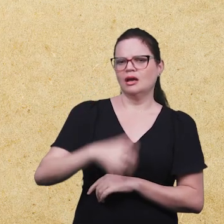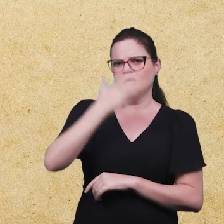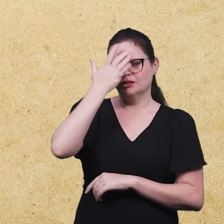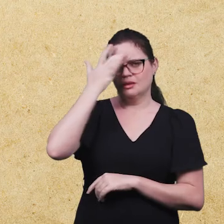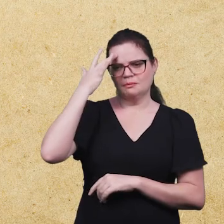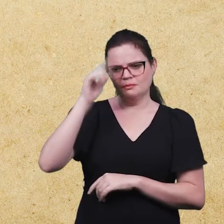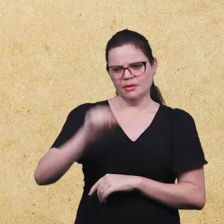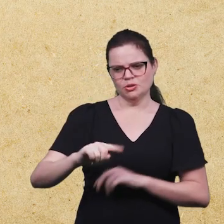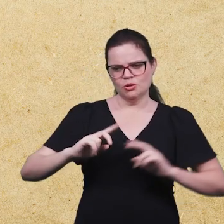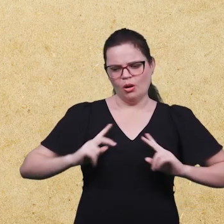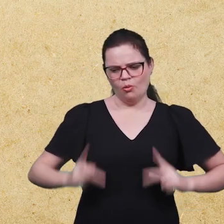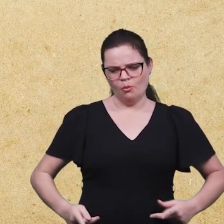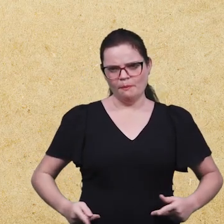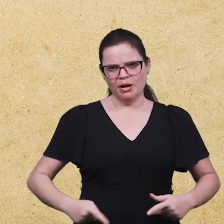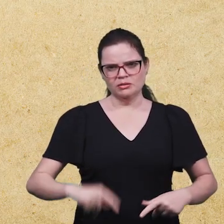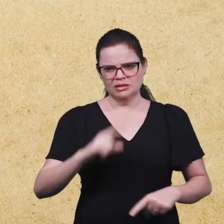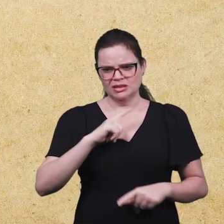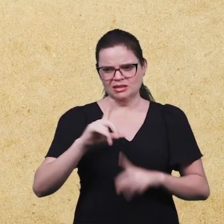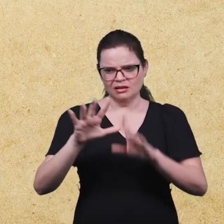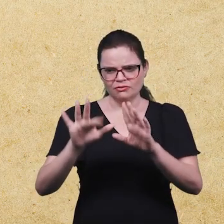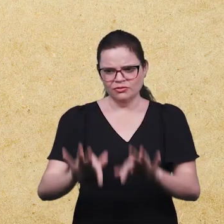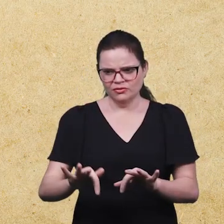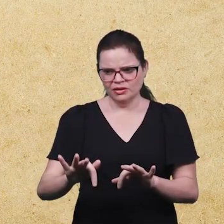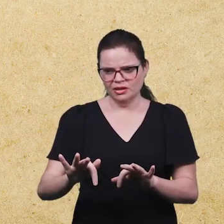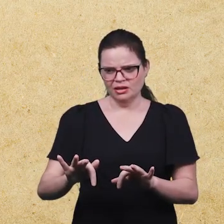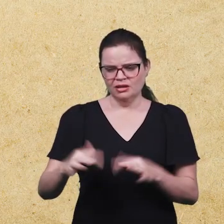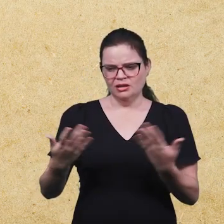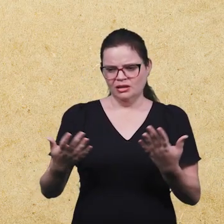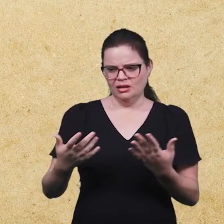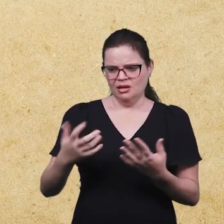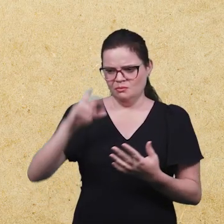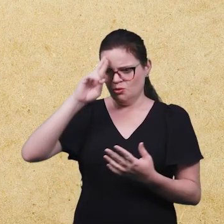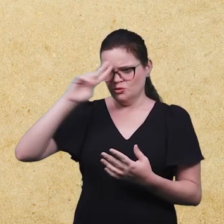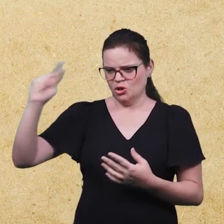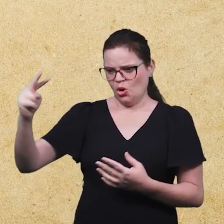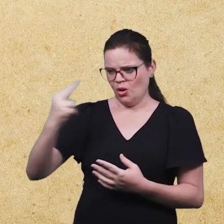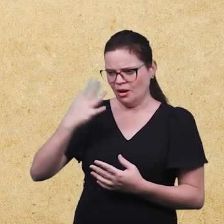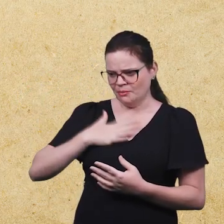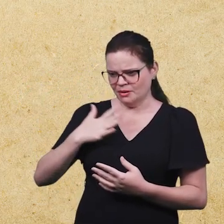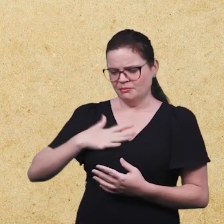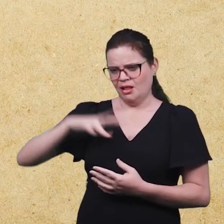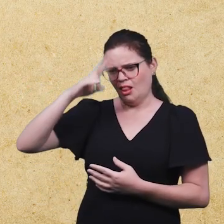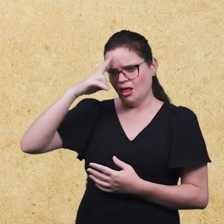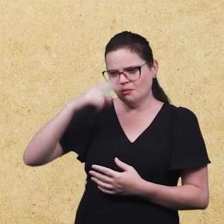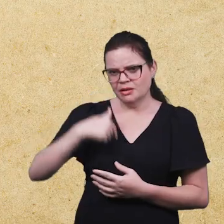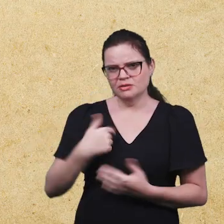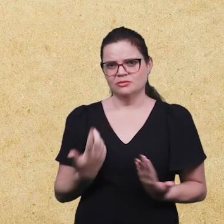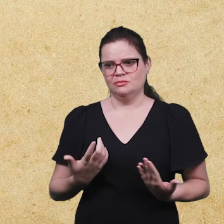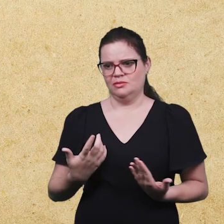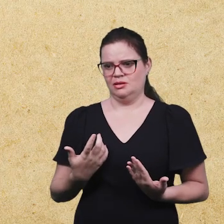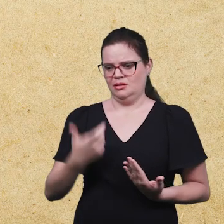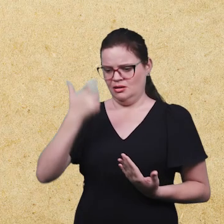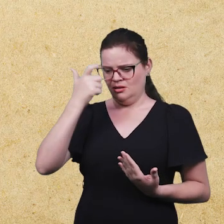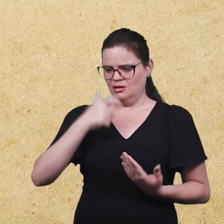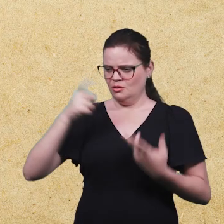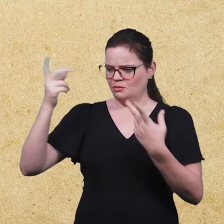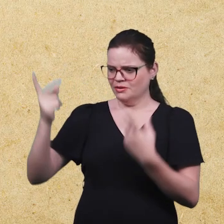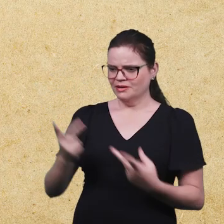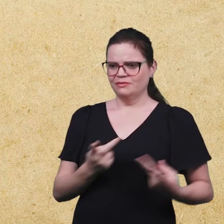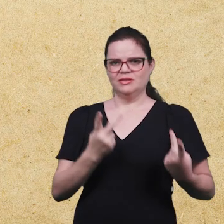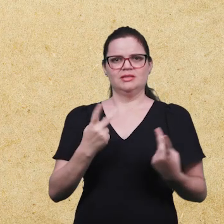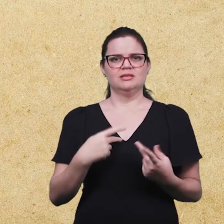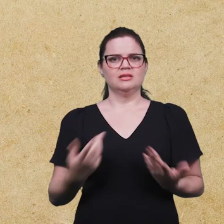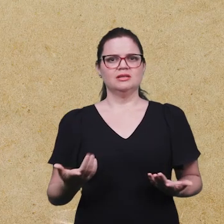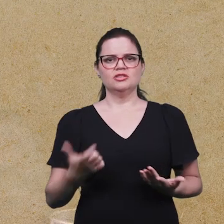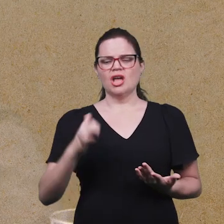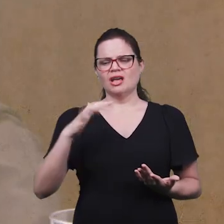mortal para que te lembres dele? E o filho do homem para que o visites? Então,